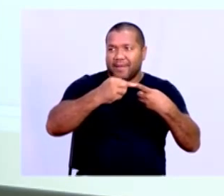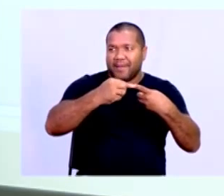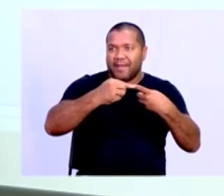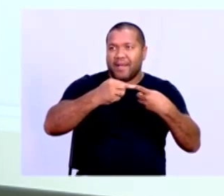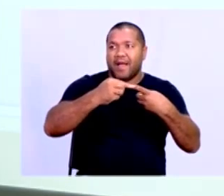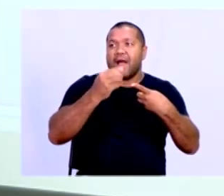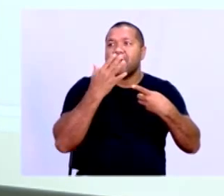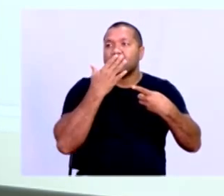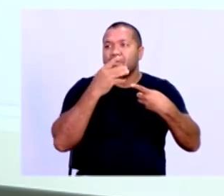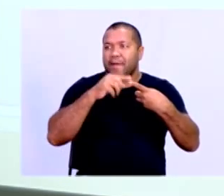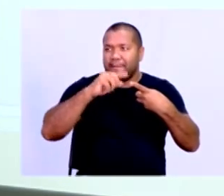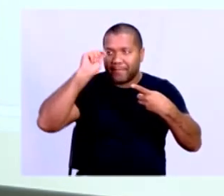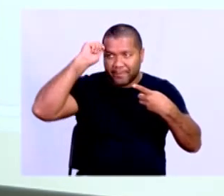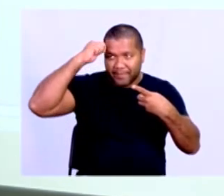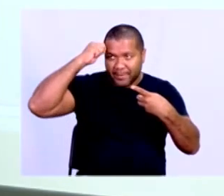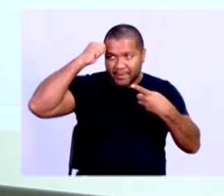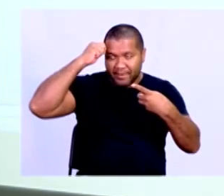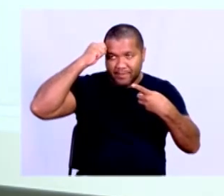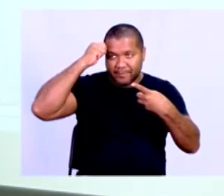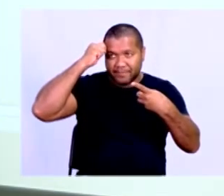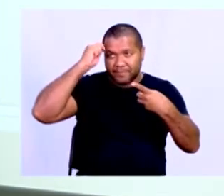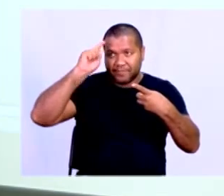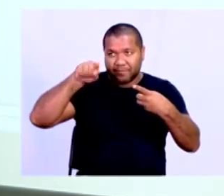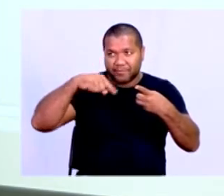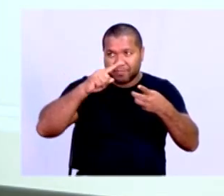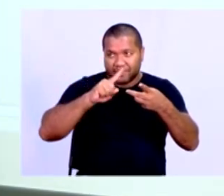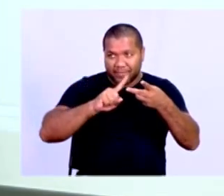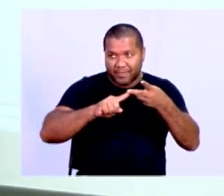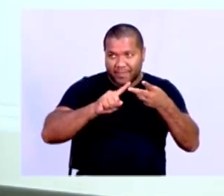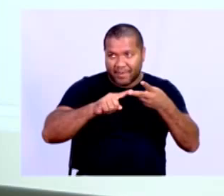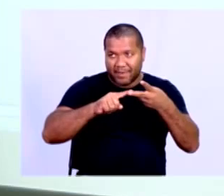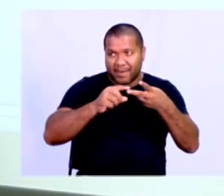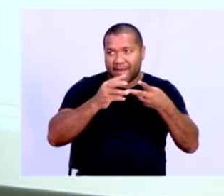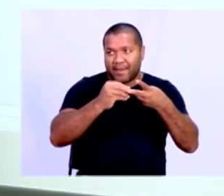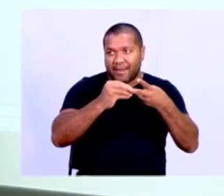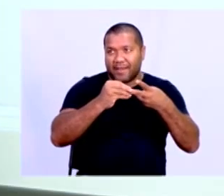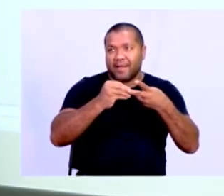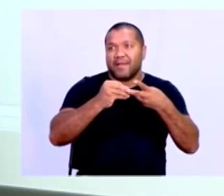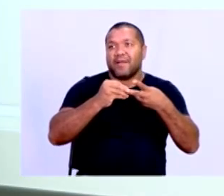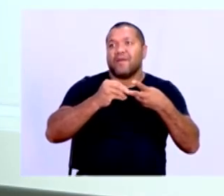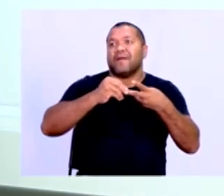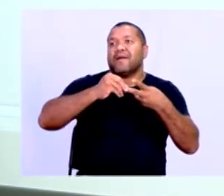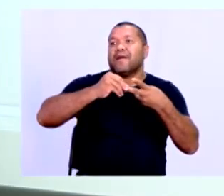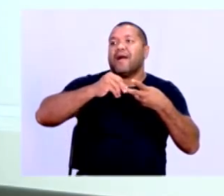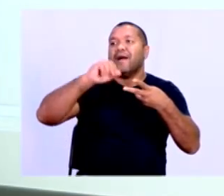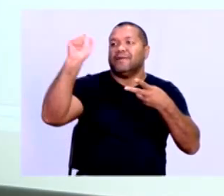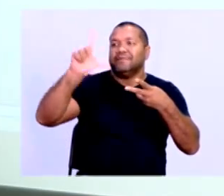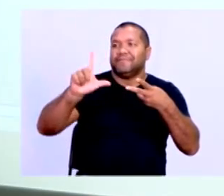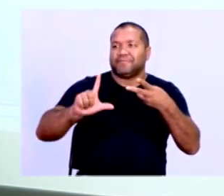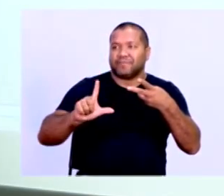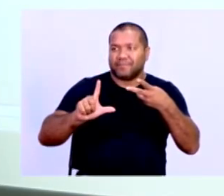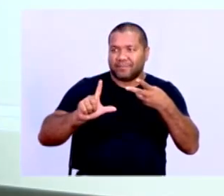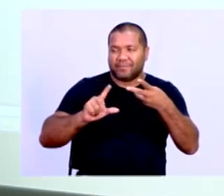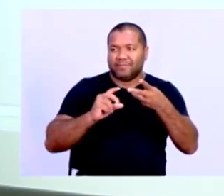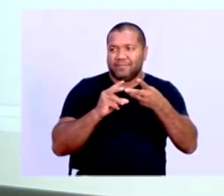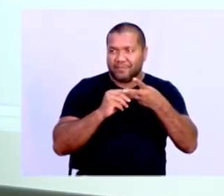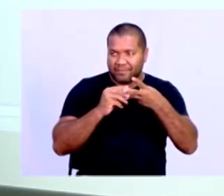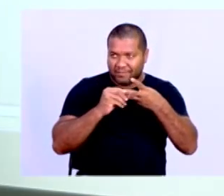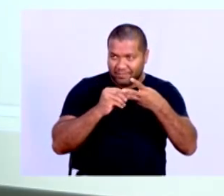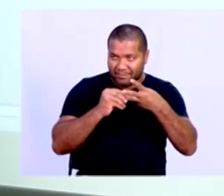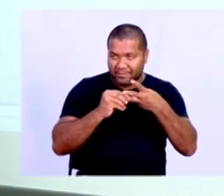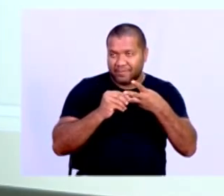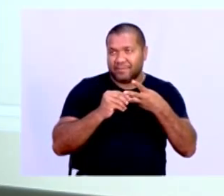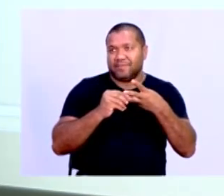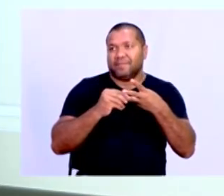a cor preta. O atributo da minha segunda caneta possui a cor azul.